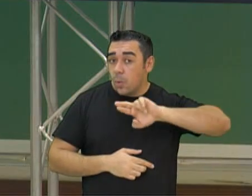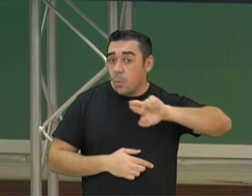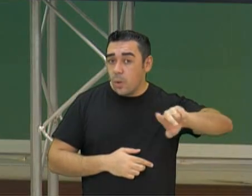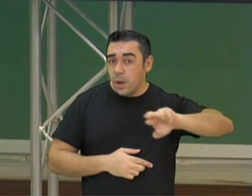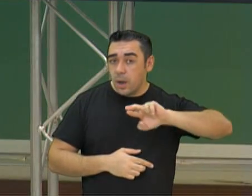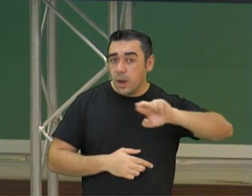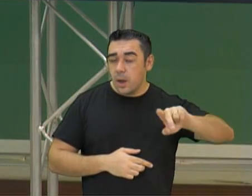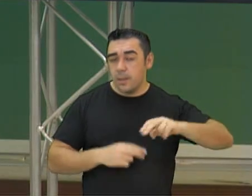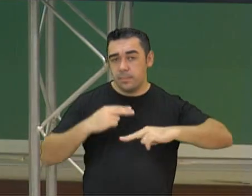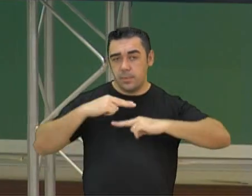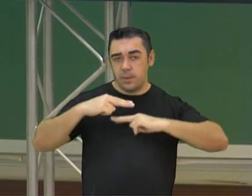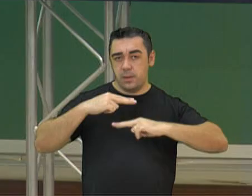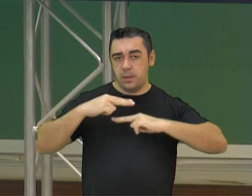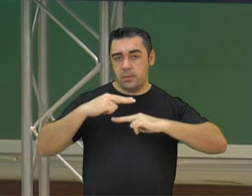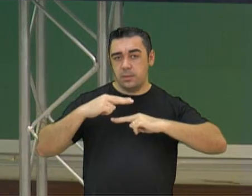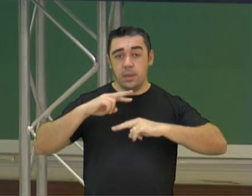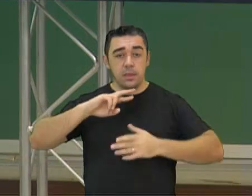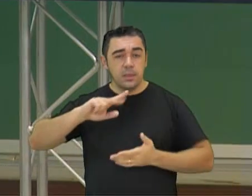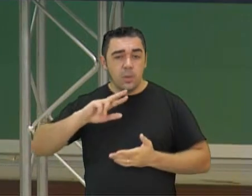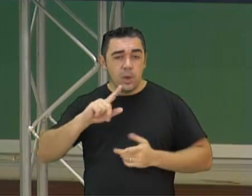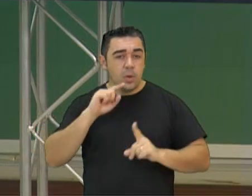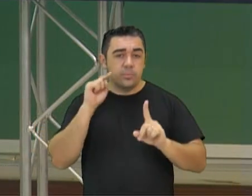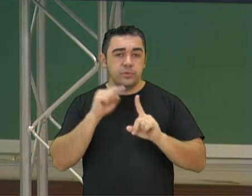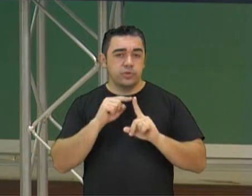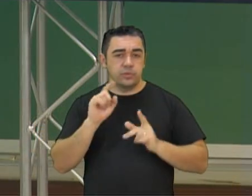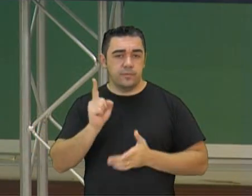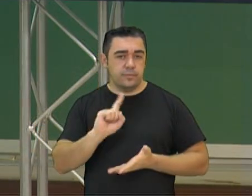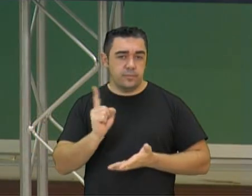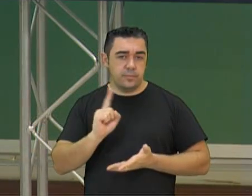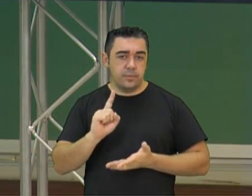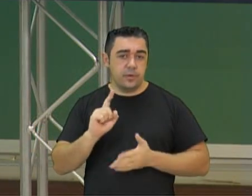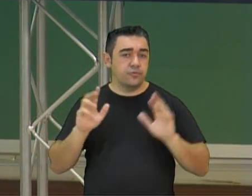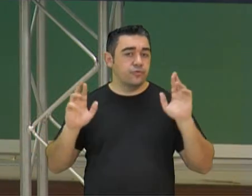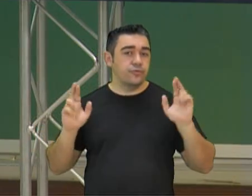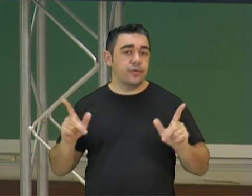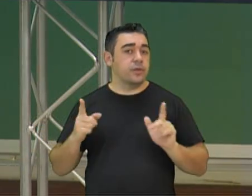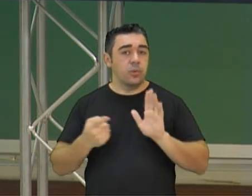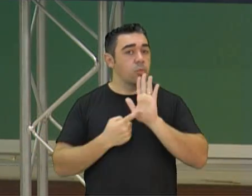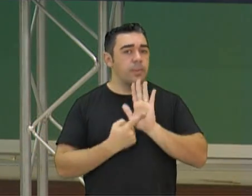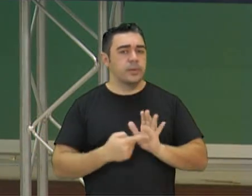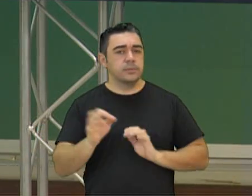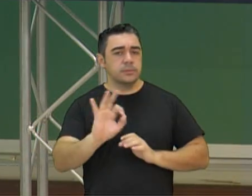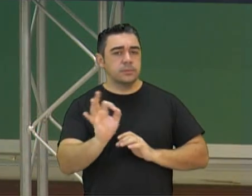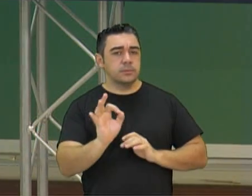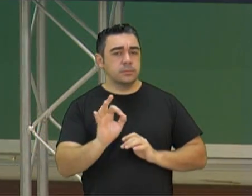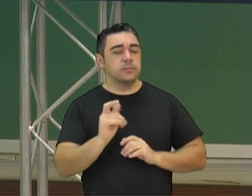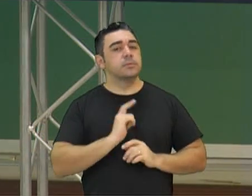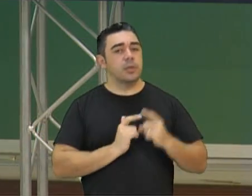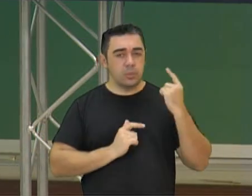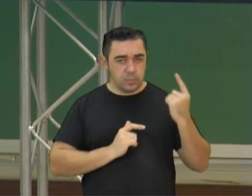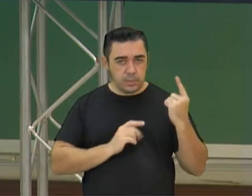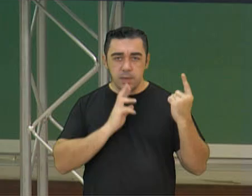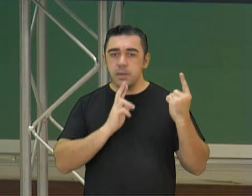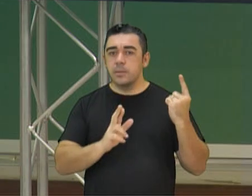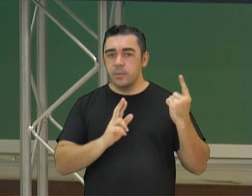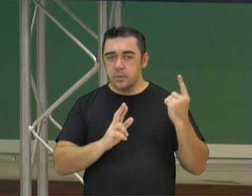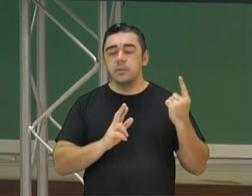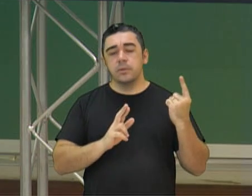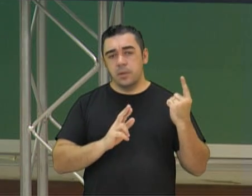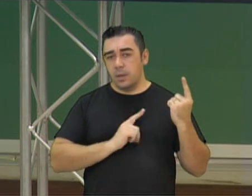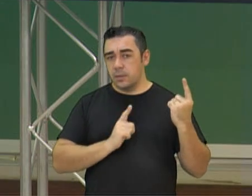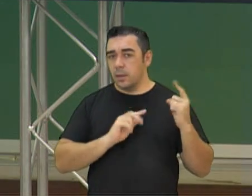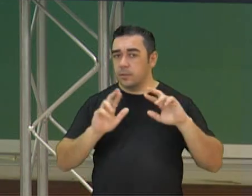do Pilates, tá? Que não tem como objetivo e que eu não apresentei na aula. Tem alguns aqui